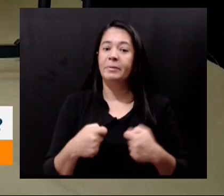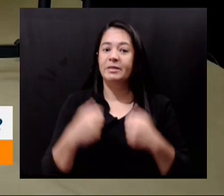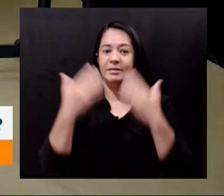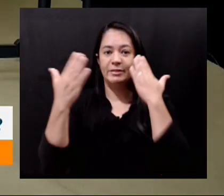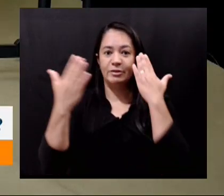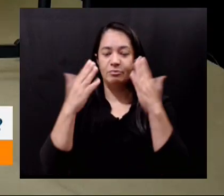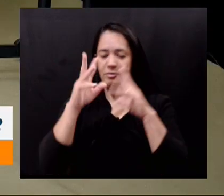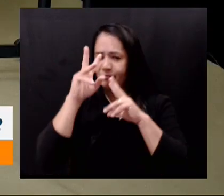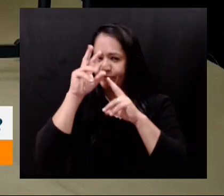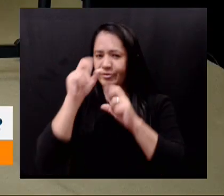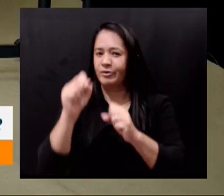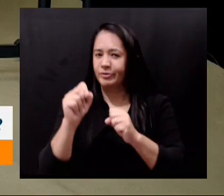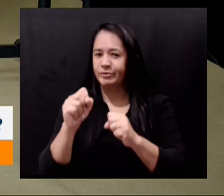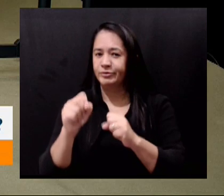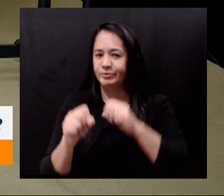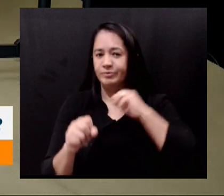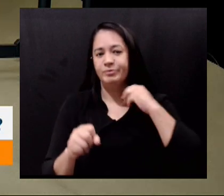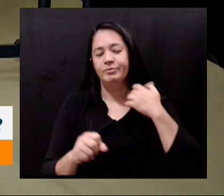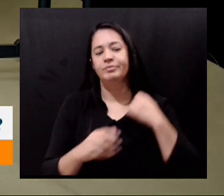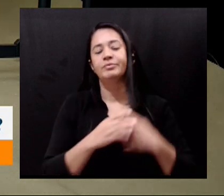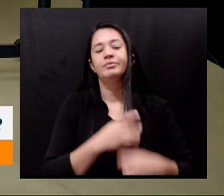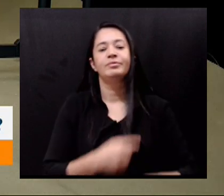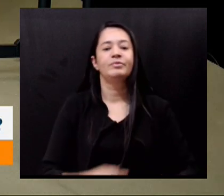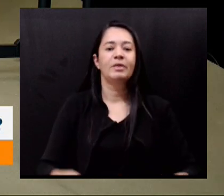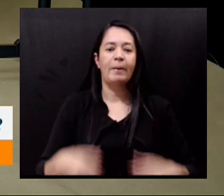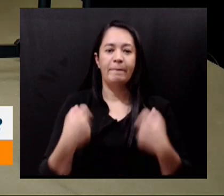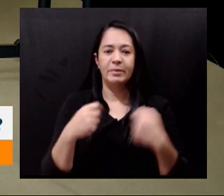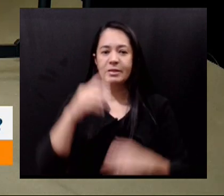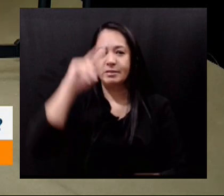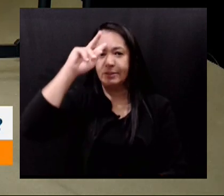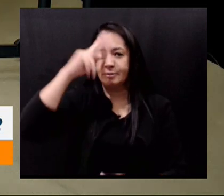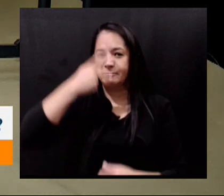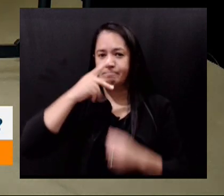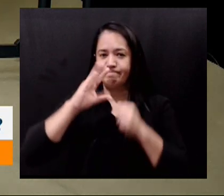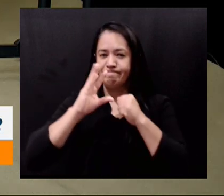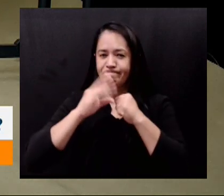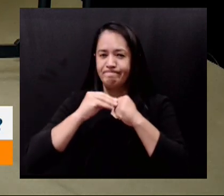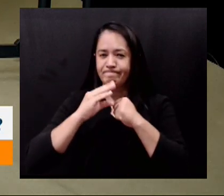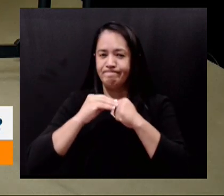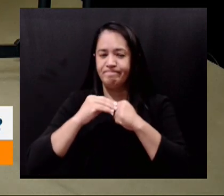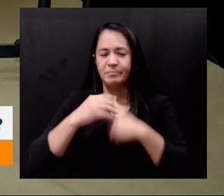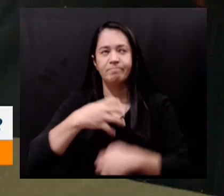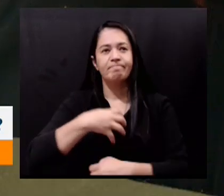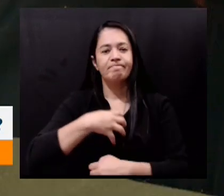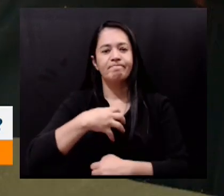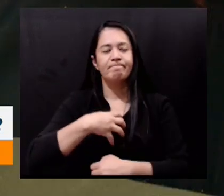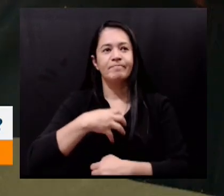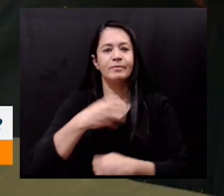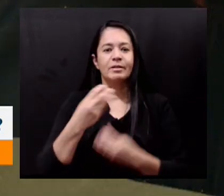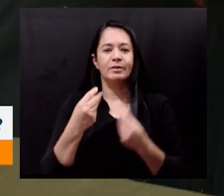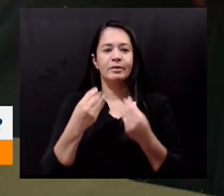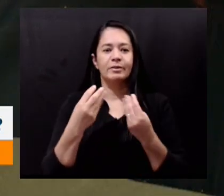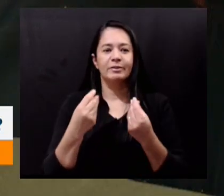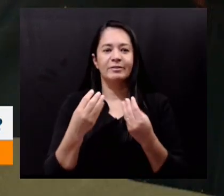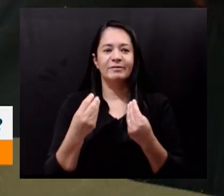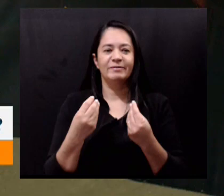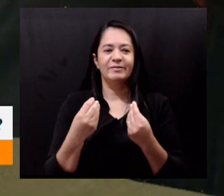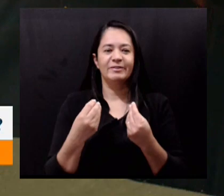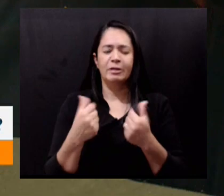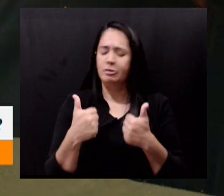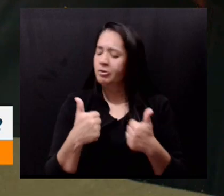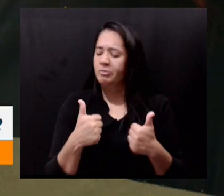né? Tem que ter um autoconhecimento e uma sensação de que, assim, tudo bem, nada me